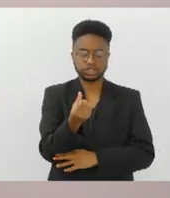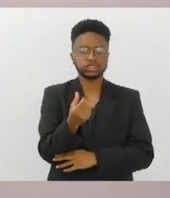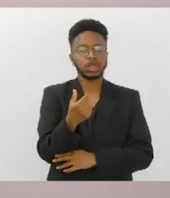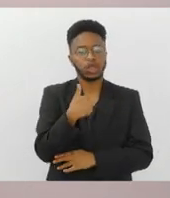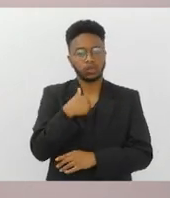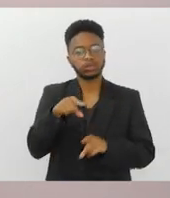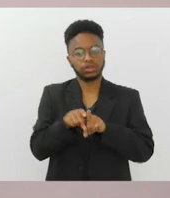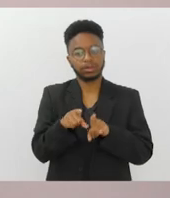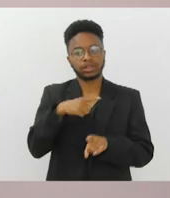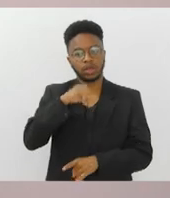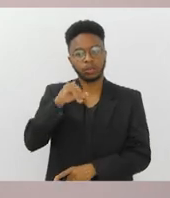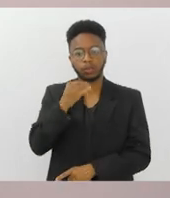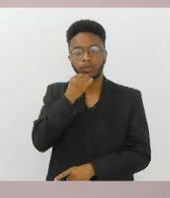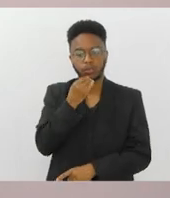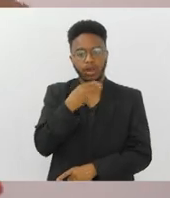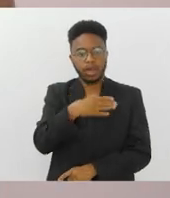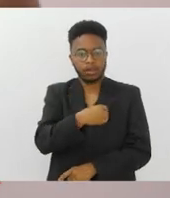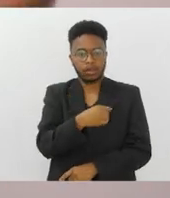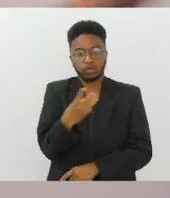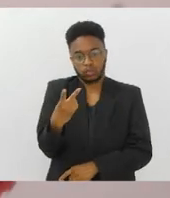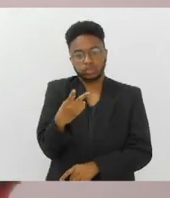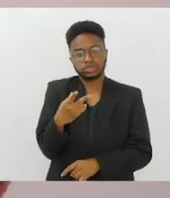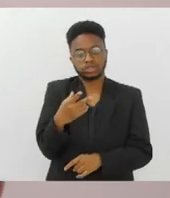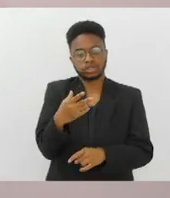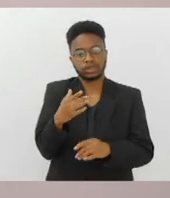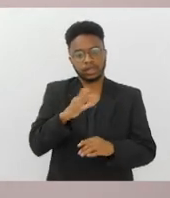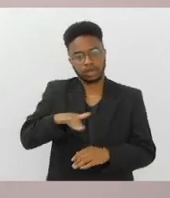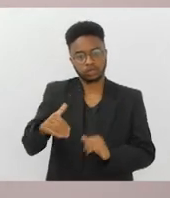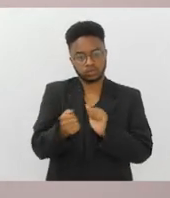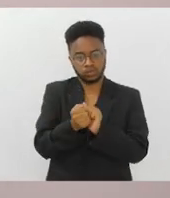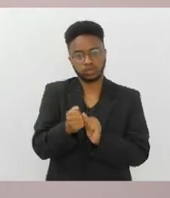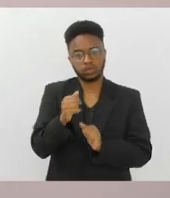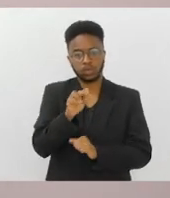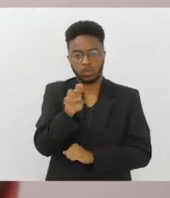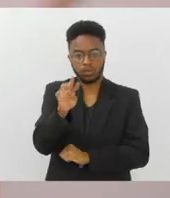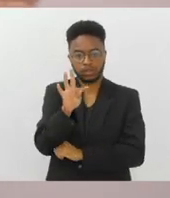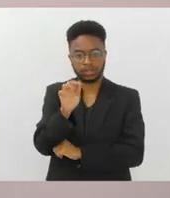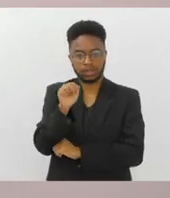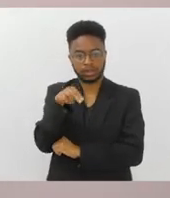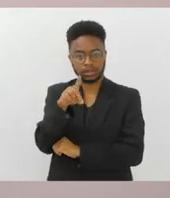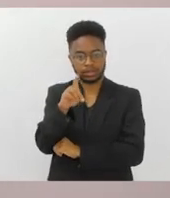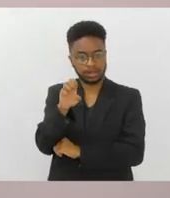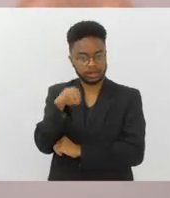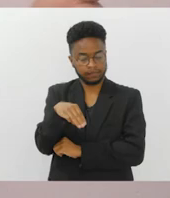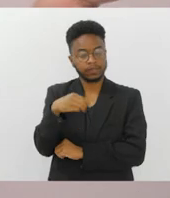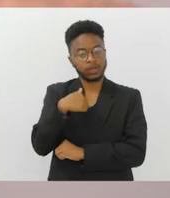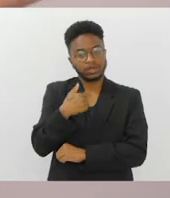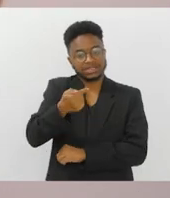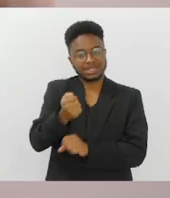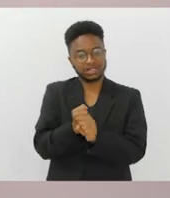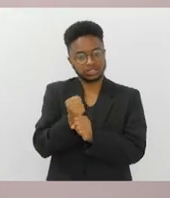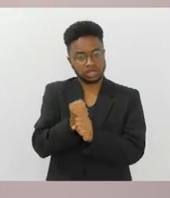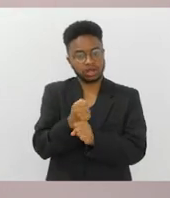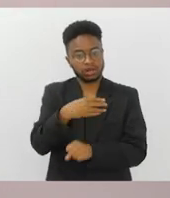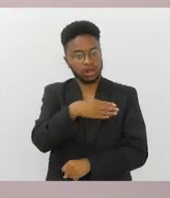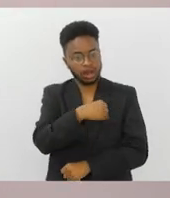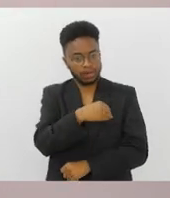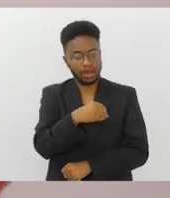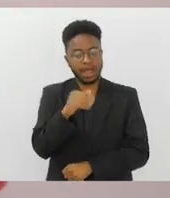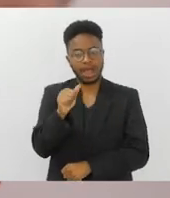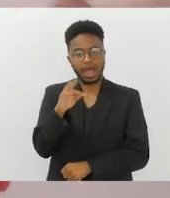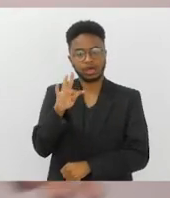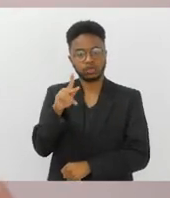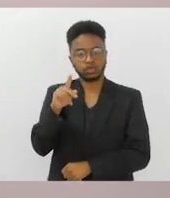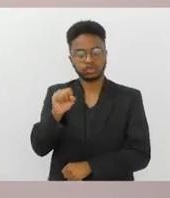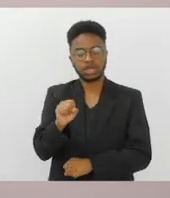amamentar duas crianças ao mesmo tempo, né? A amamentação em tandem, que a gente fala, né? Então foram 7 anos direto, amamentando o Atos até os